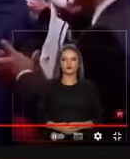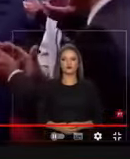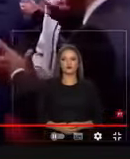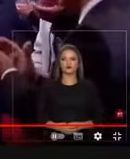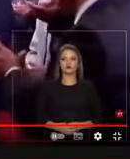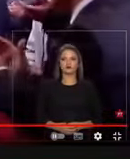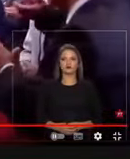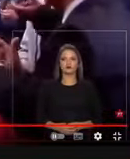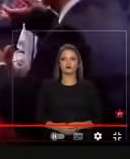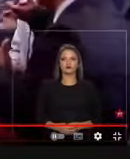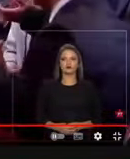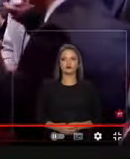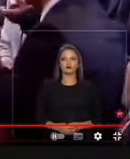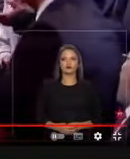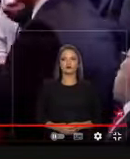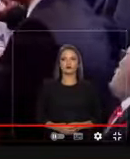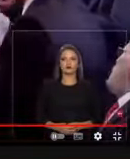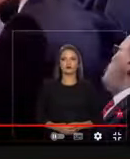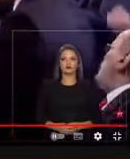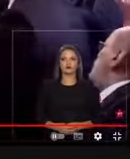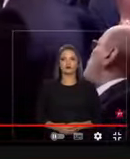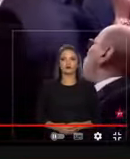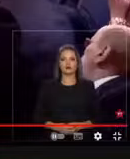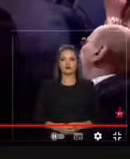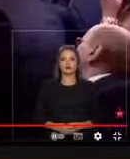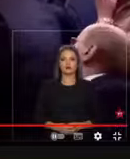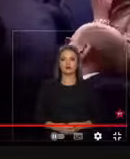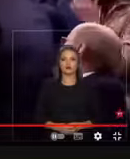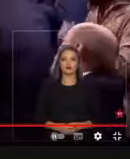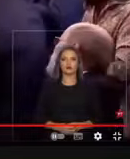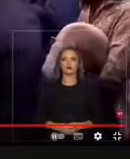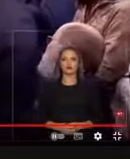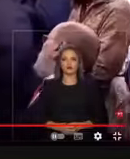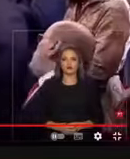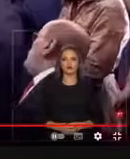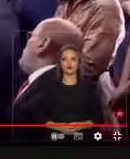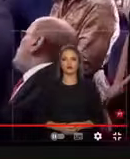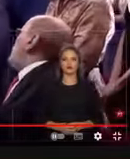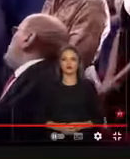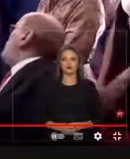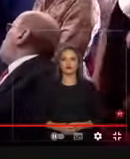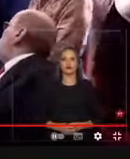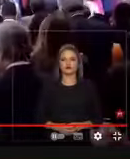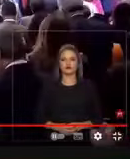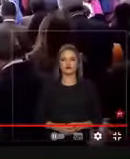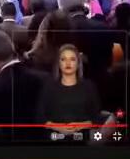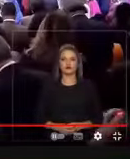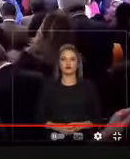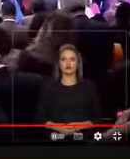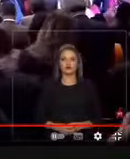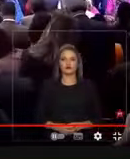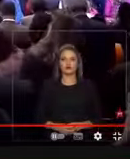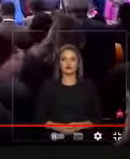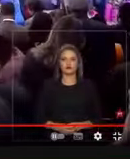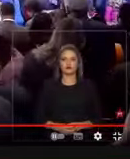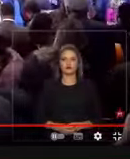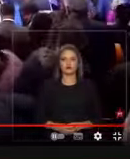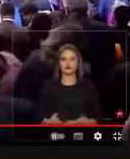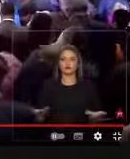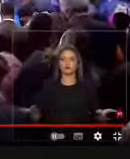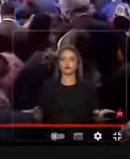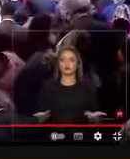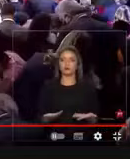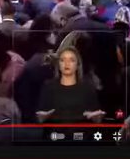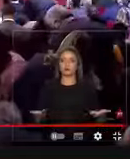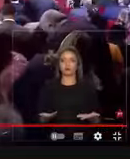Vamos agora executar o hino nacional. Os presentes também cantaram o hino nacional. Neste